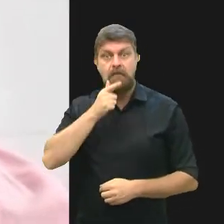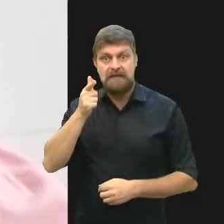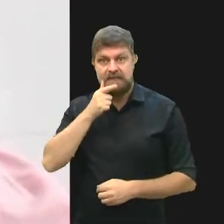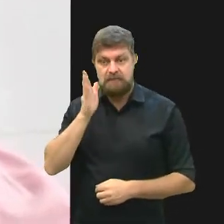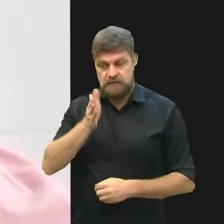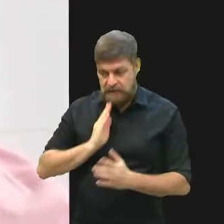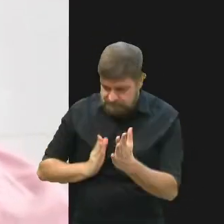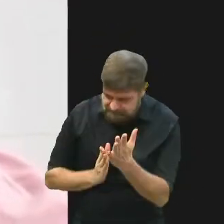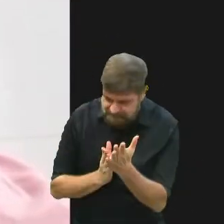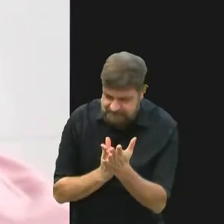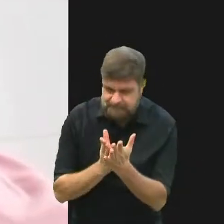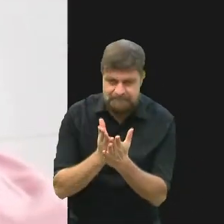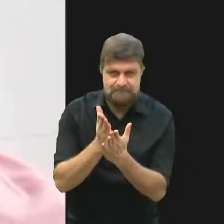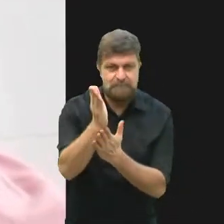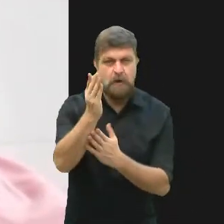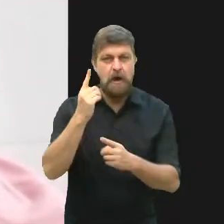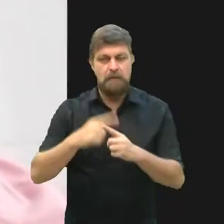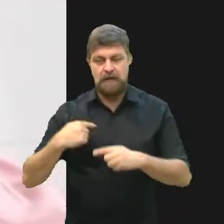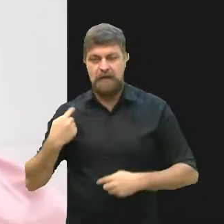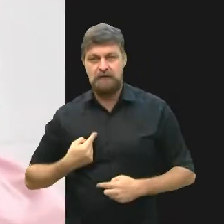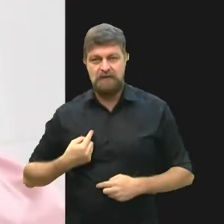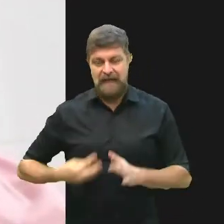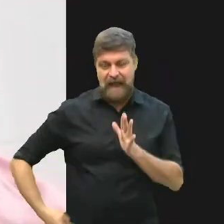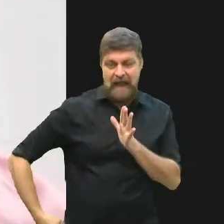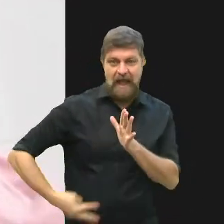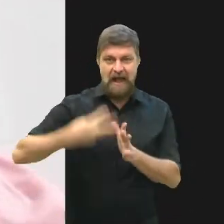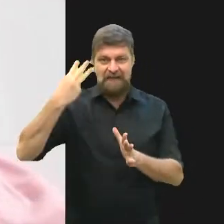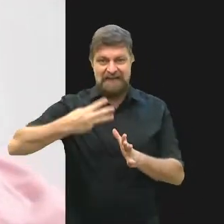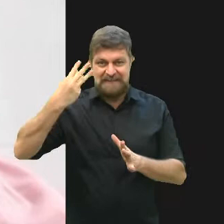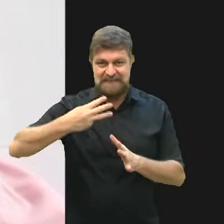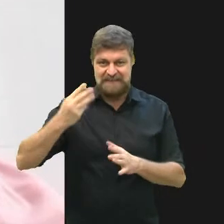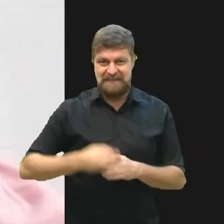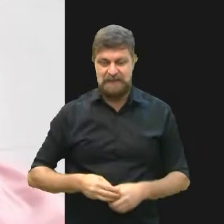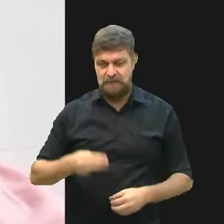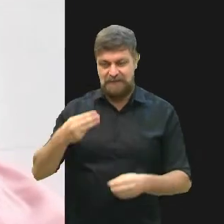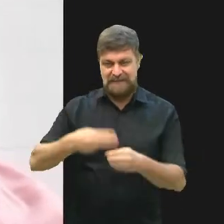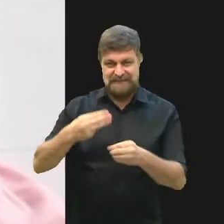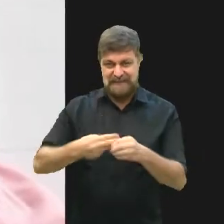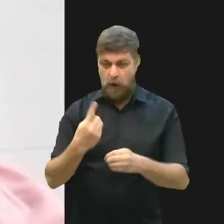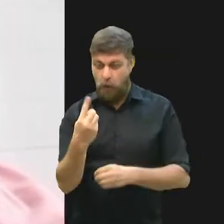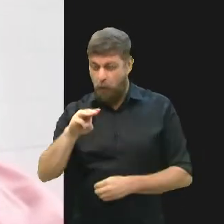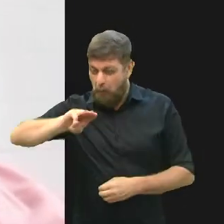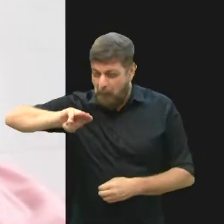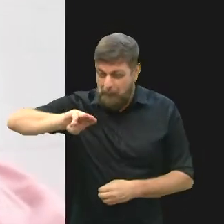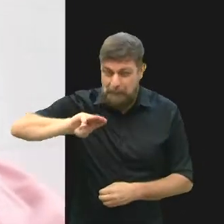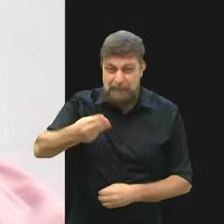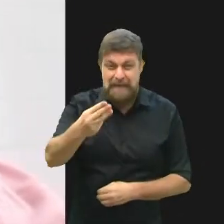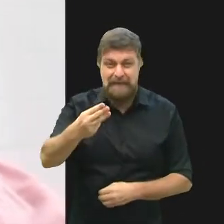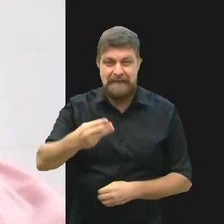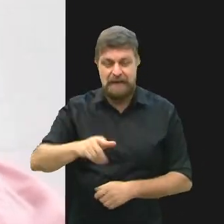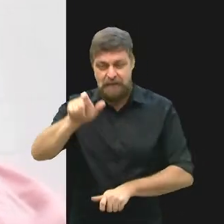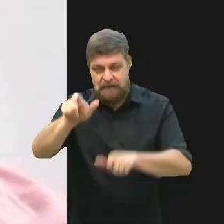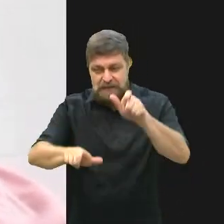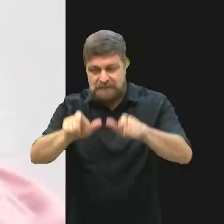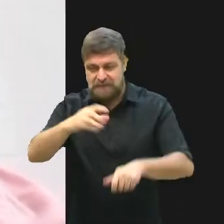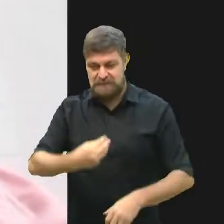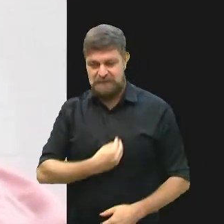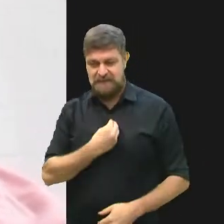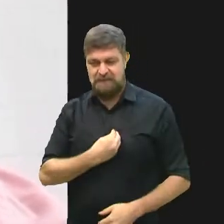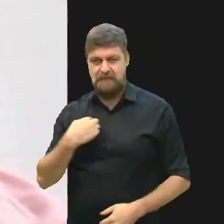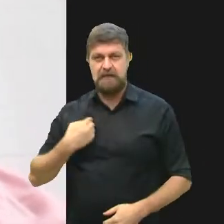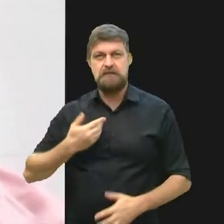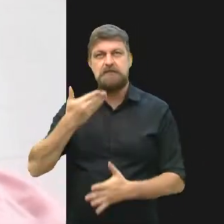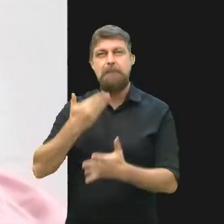caminho também, porque nós estamos em terceiro lugar entre as cidades com mais de 1 milhão de habitantes no Brasil. A gente só